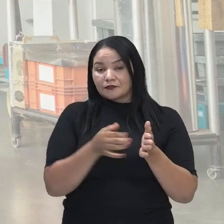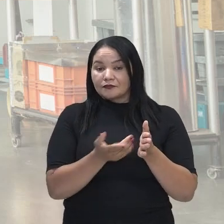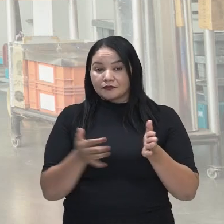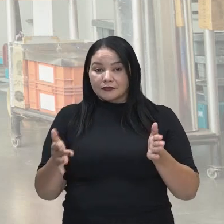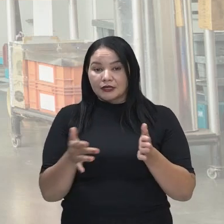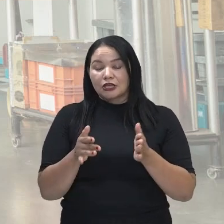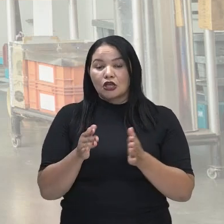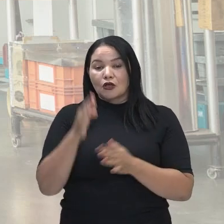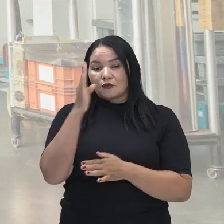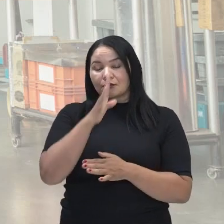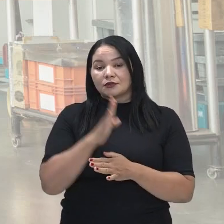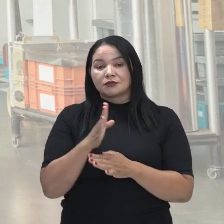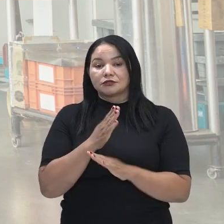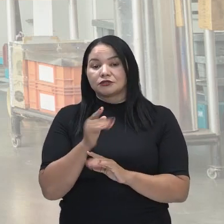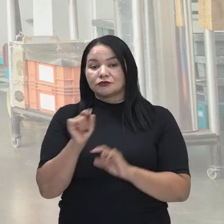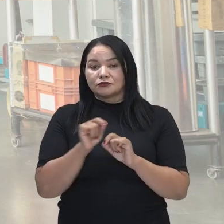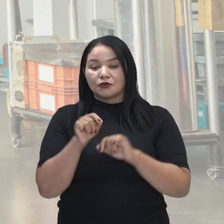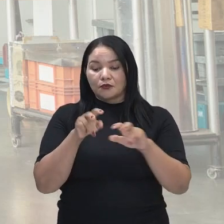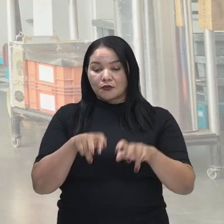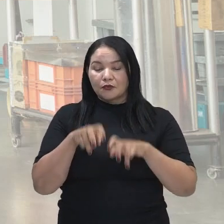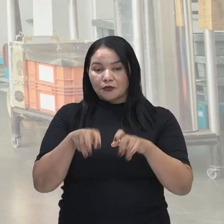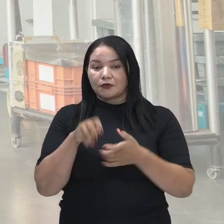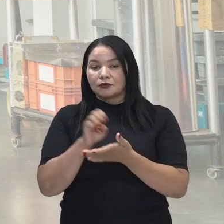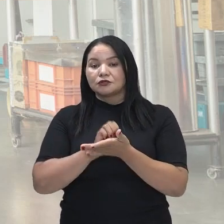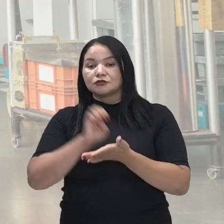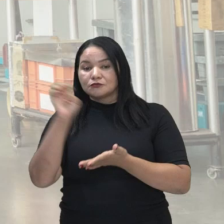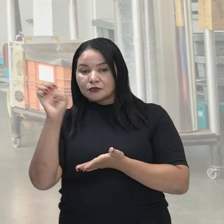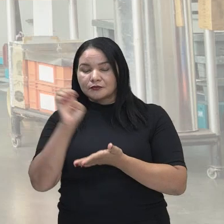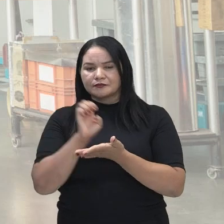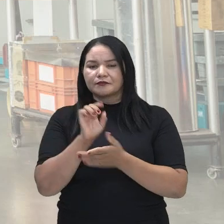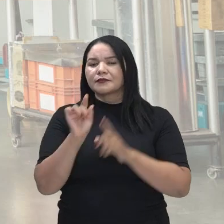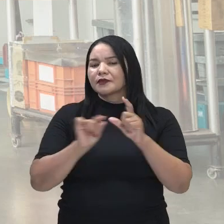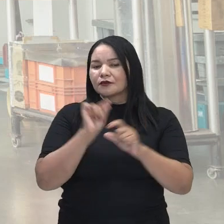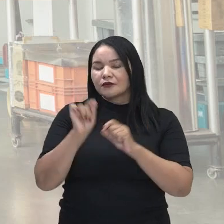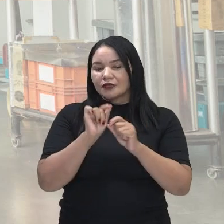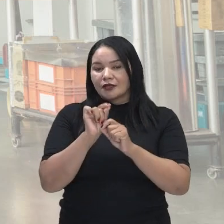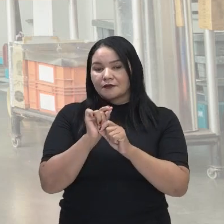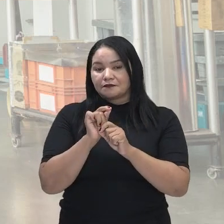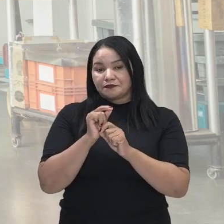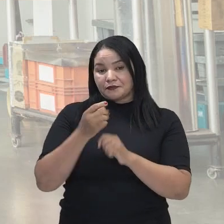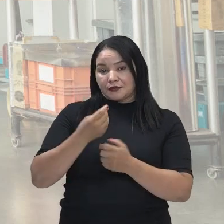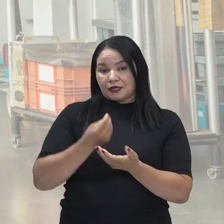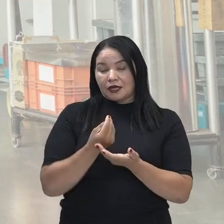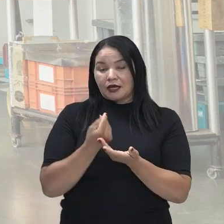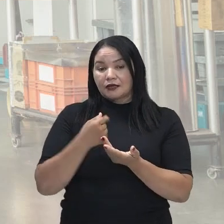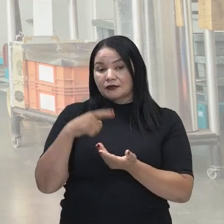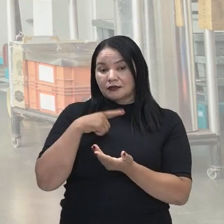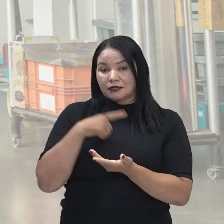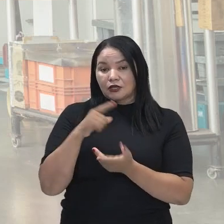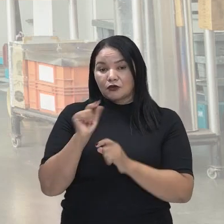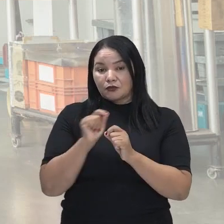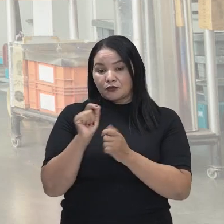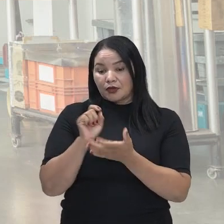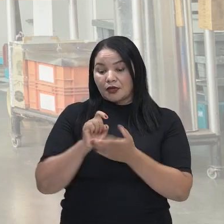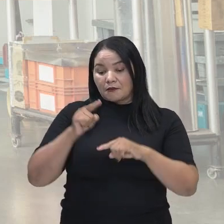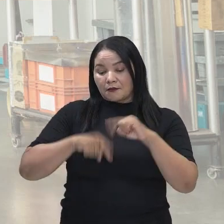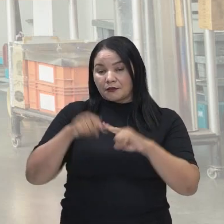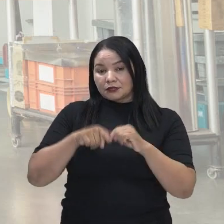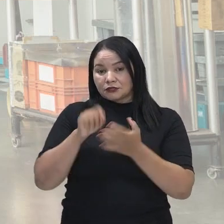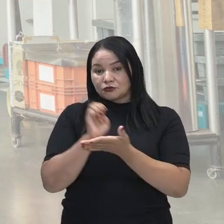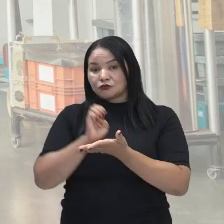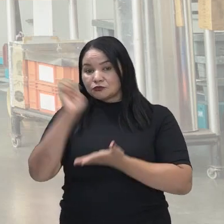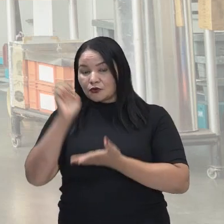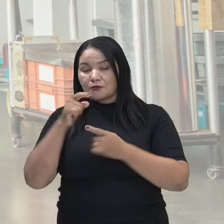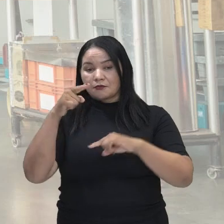país totalmente agroexportador. O que isso quer dizer? Vivia em função da exportação de